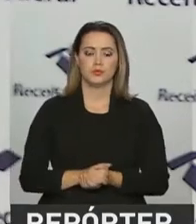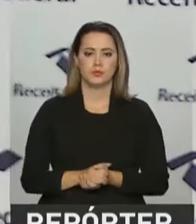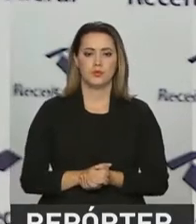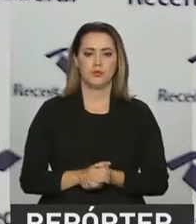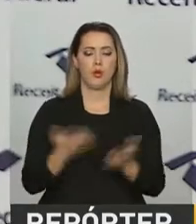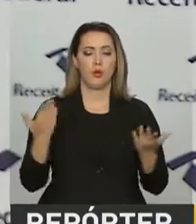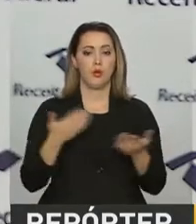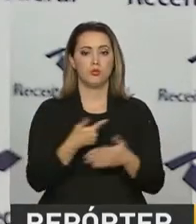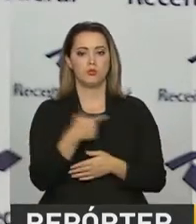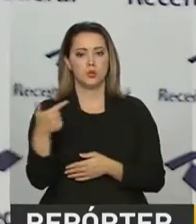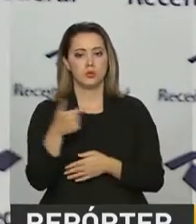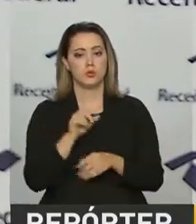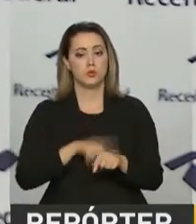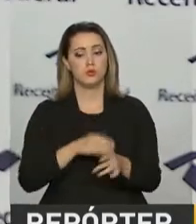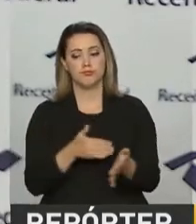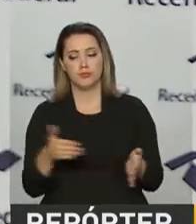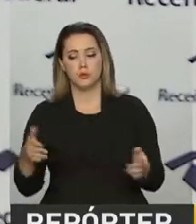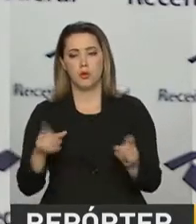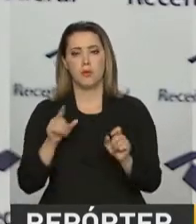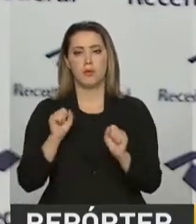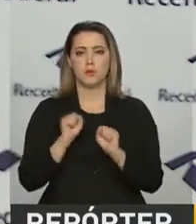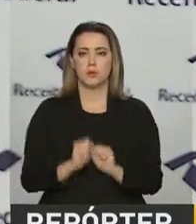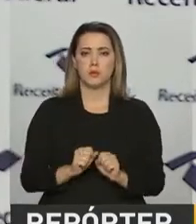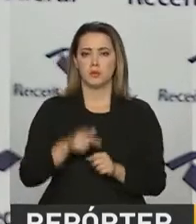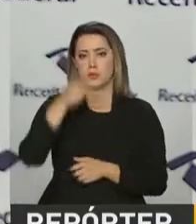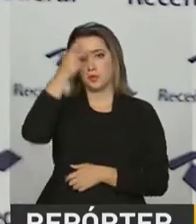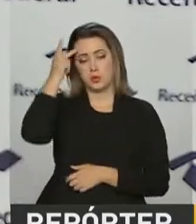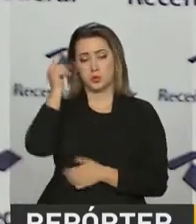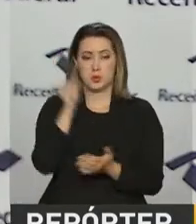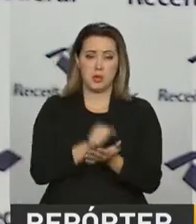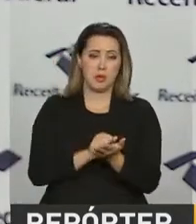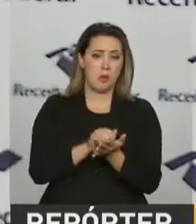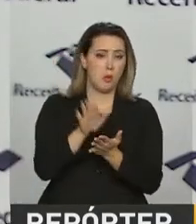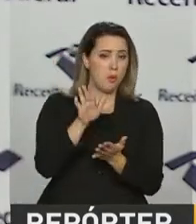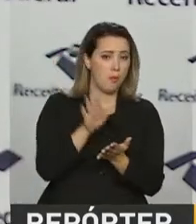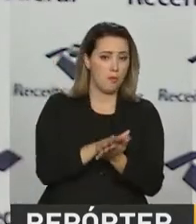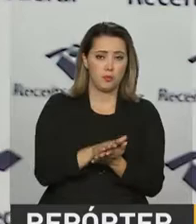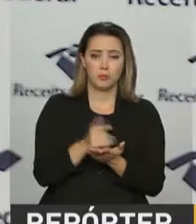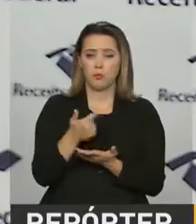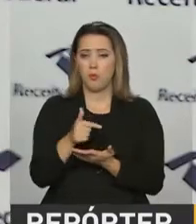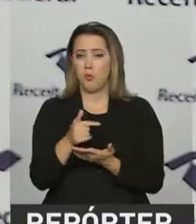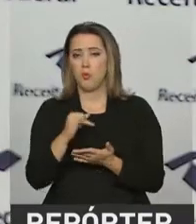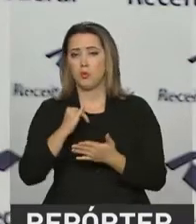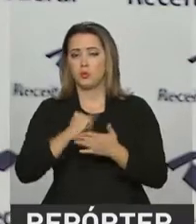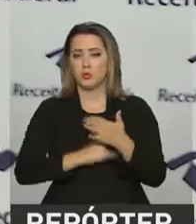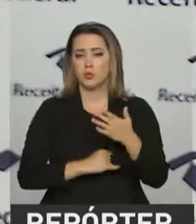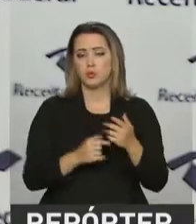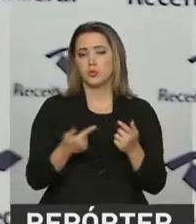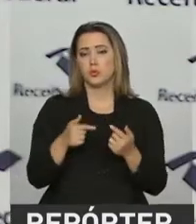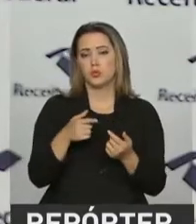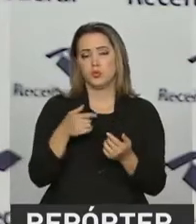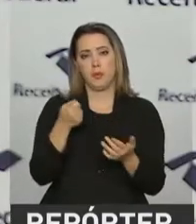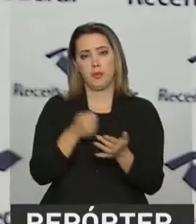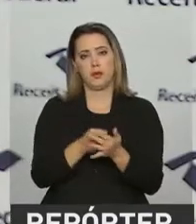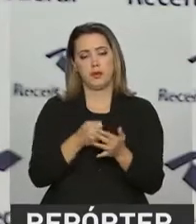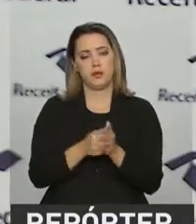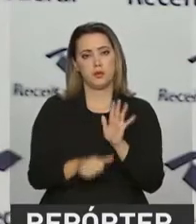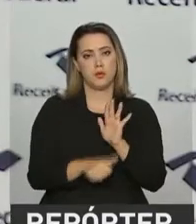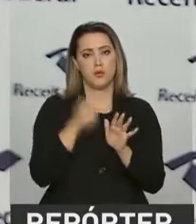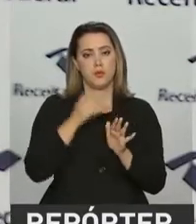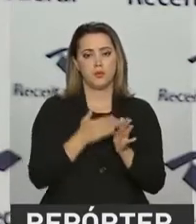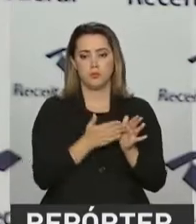finalidade de permitir que aquelas pessoas ou que não pagaram o tributo o que tiver algum problema de declaração em relação ao seu primeiro